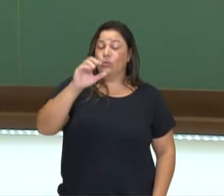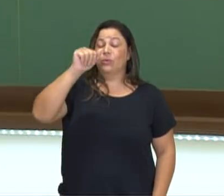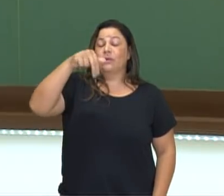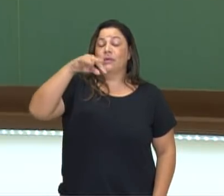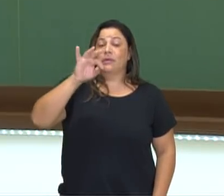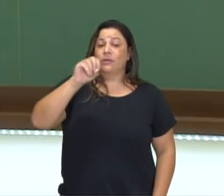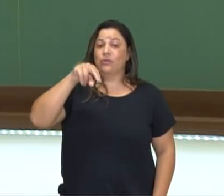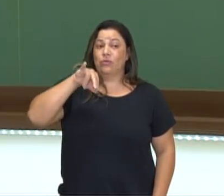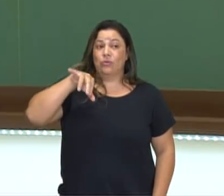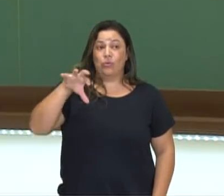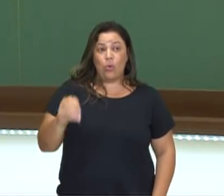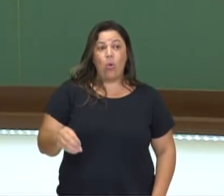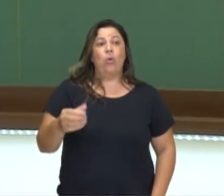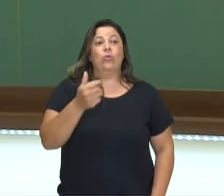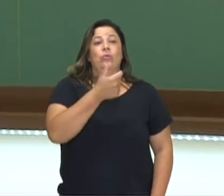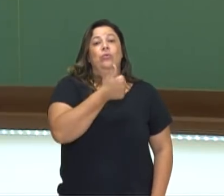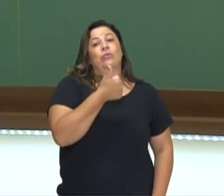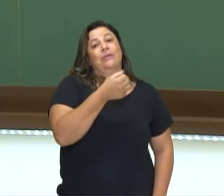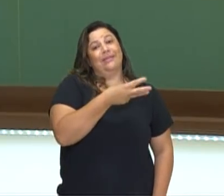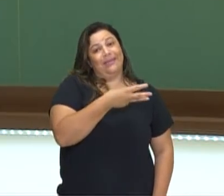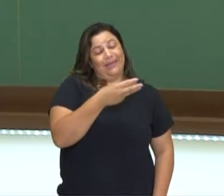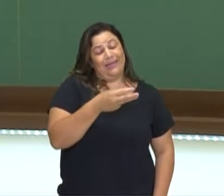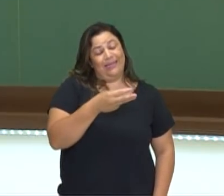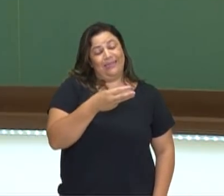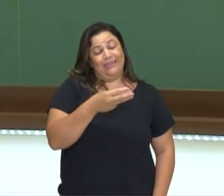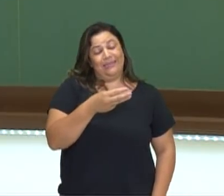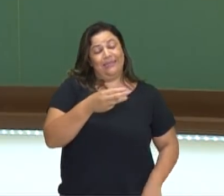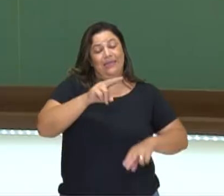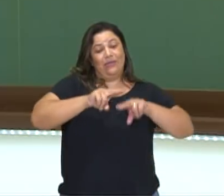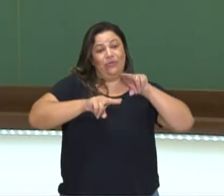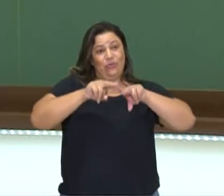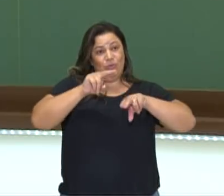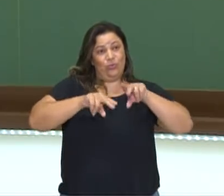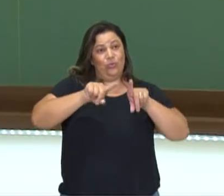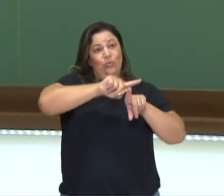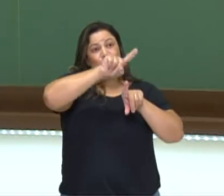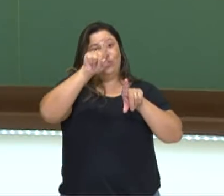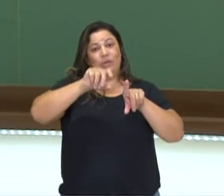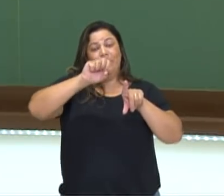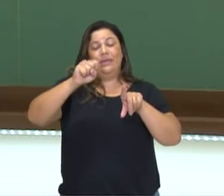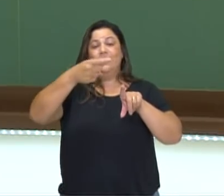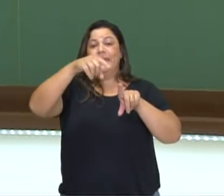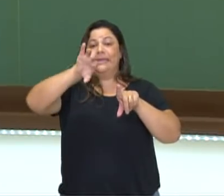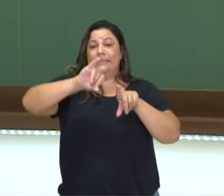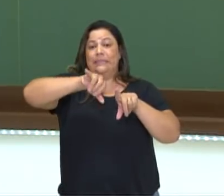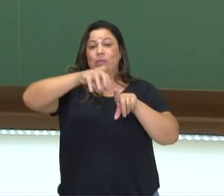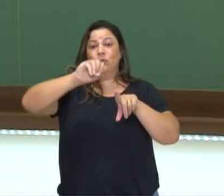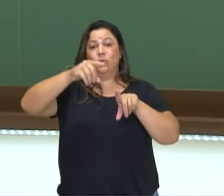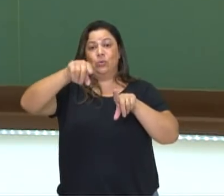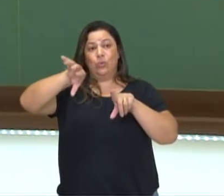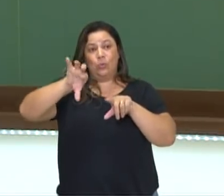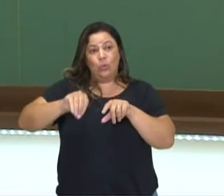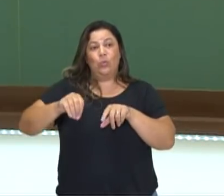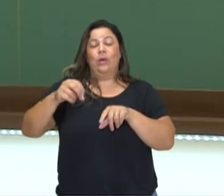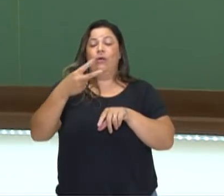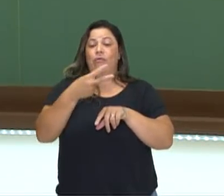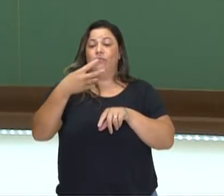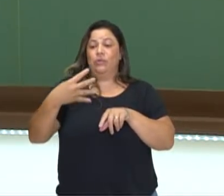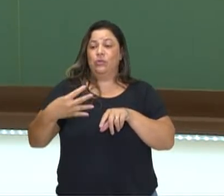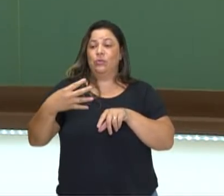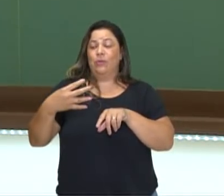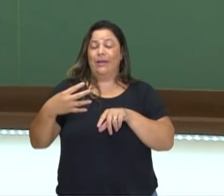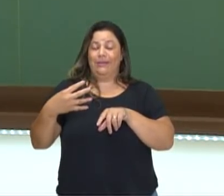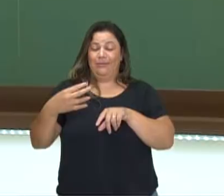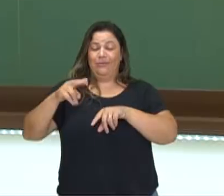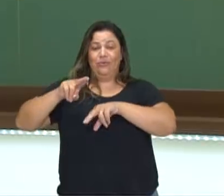brasileiro, a cultura popular, tem muita influência do catolicismo, do cristianismo católico, justamente por conta da